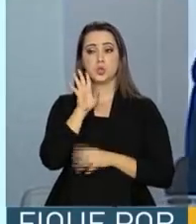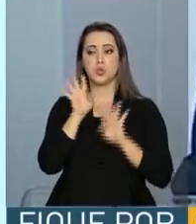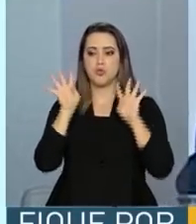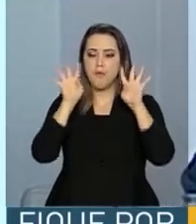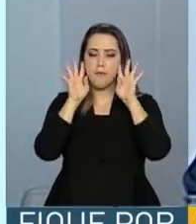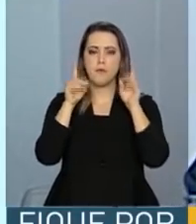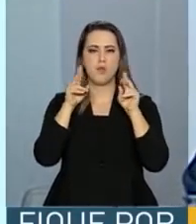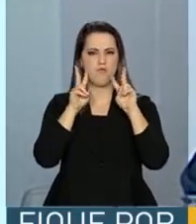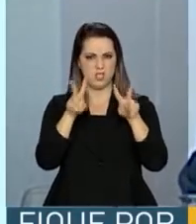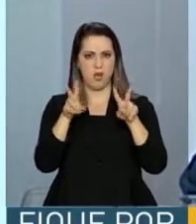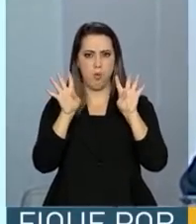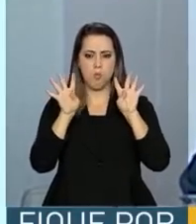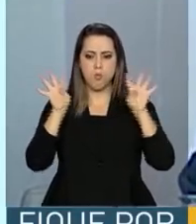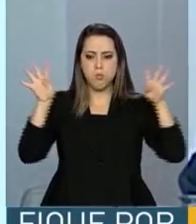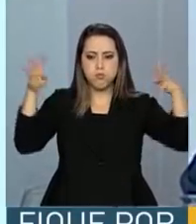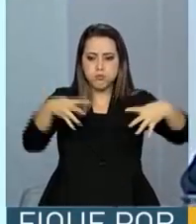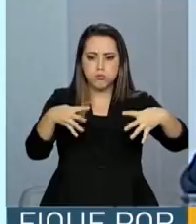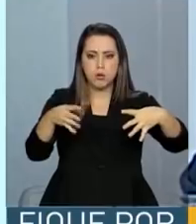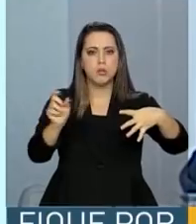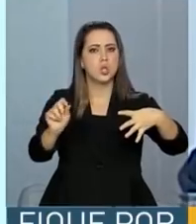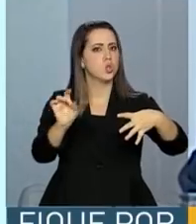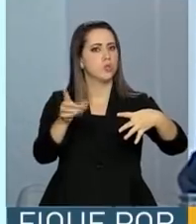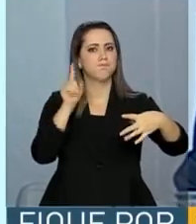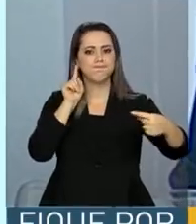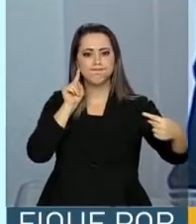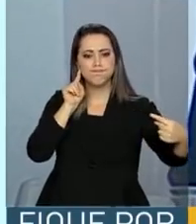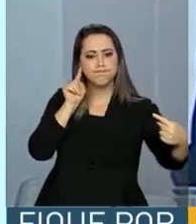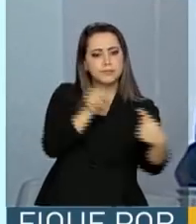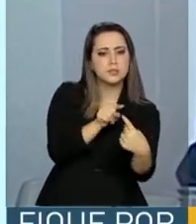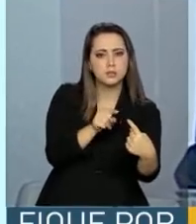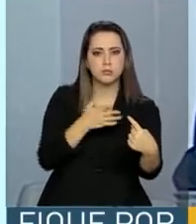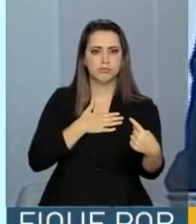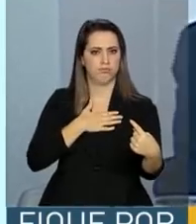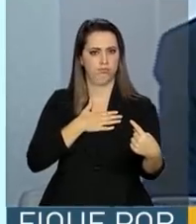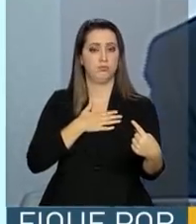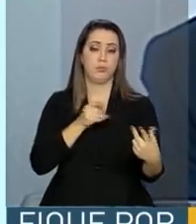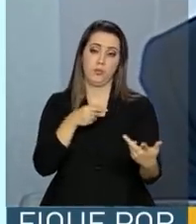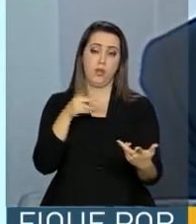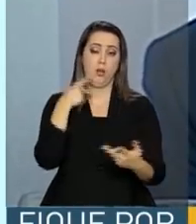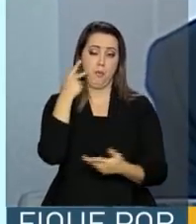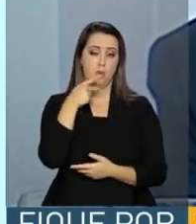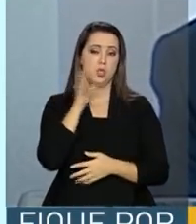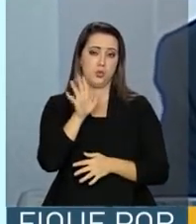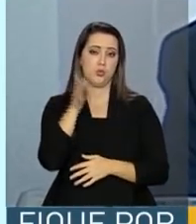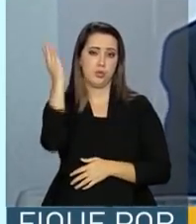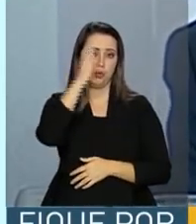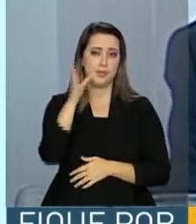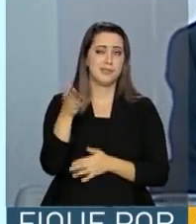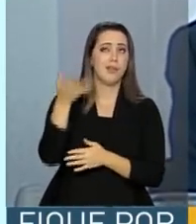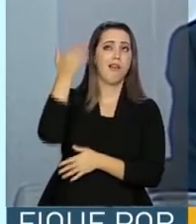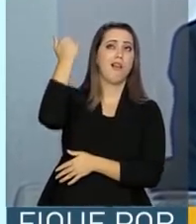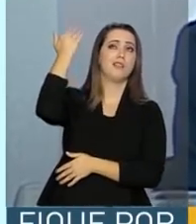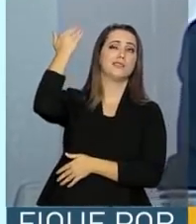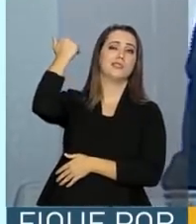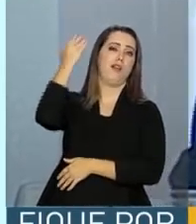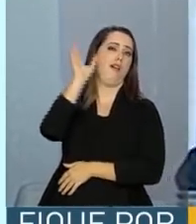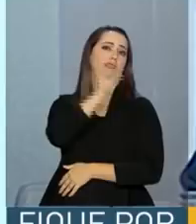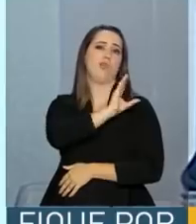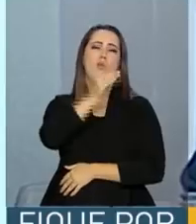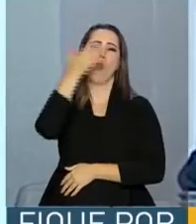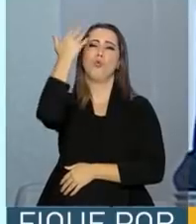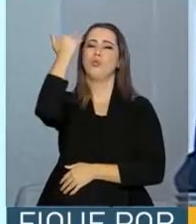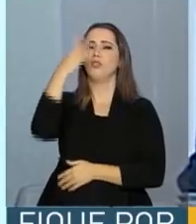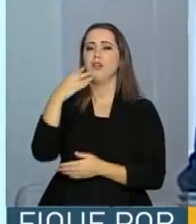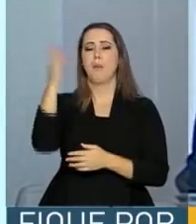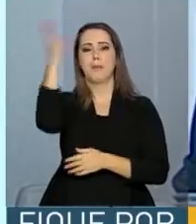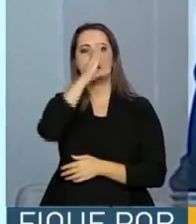centralizadora nós aqui na na cultura política brasileira só de agora é desde o brasil colônia né mas o goleiro assim